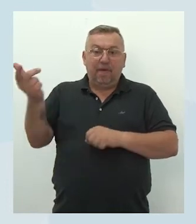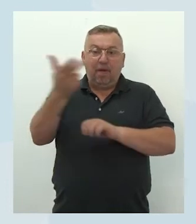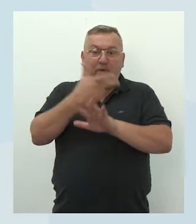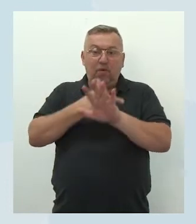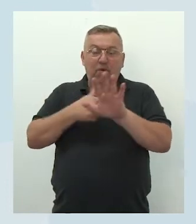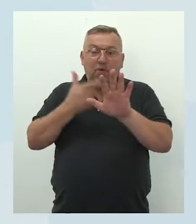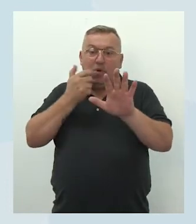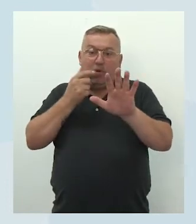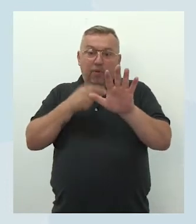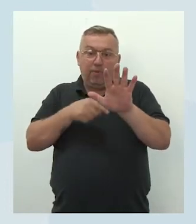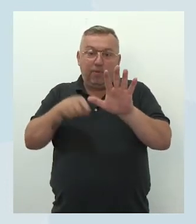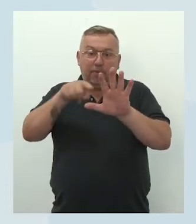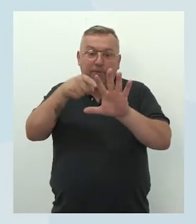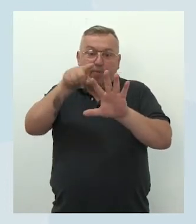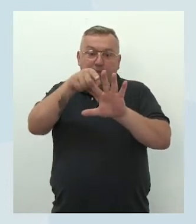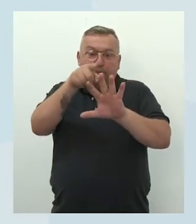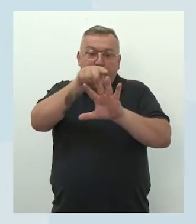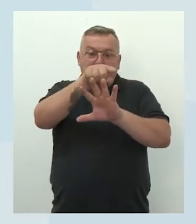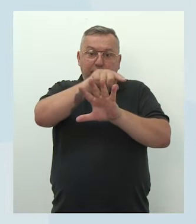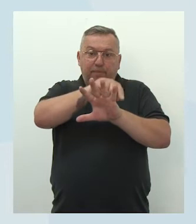Desenhar o contorno da mão.